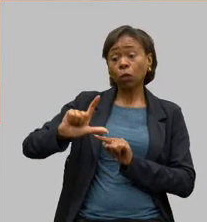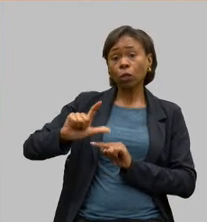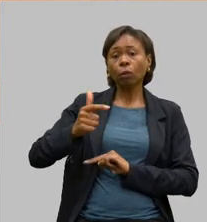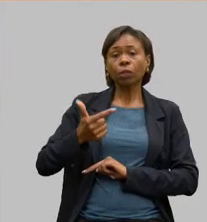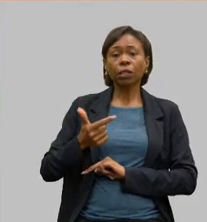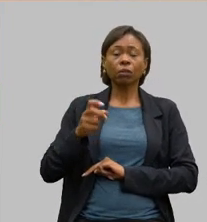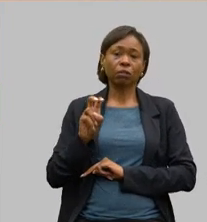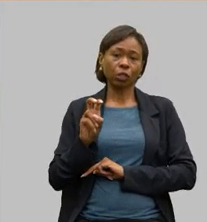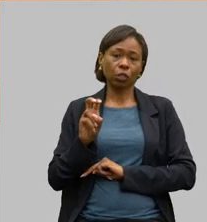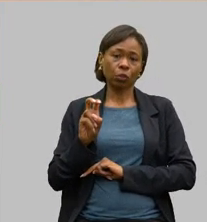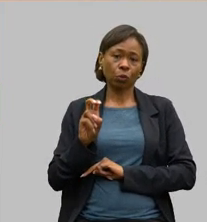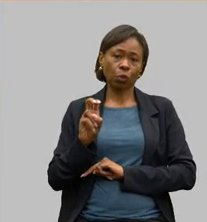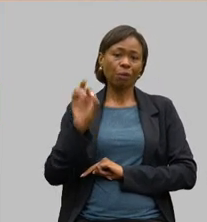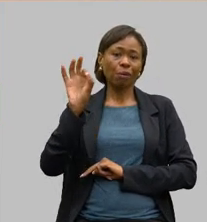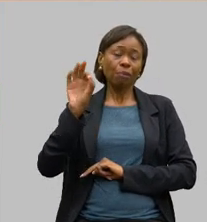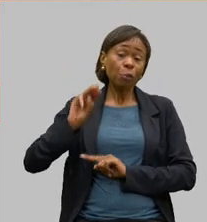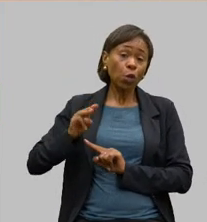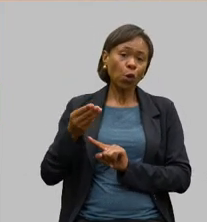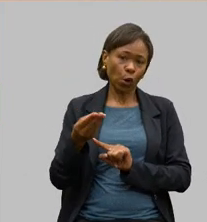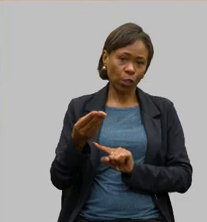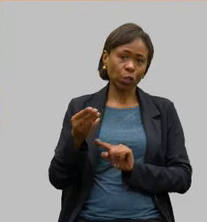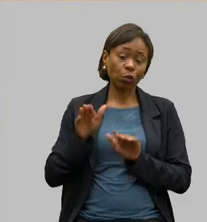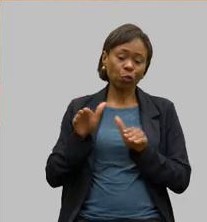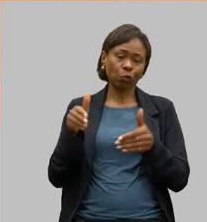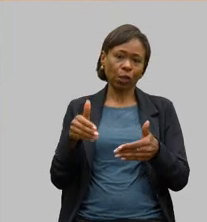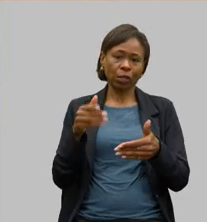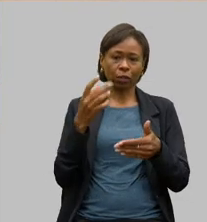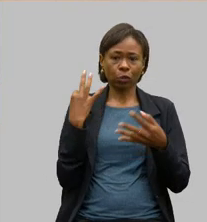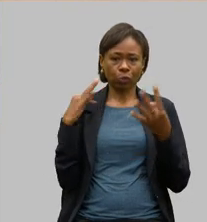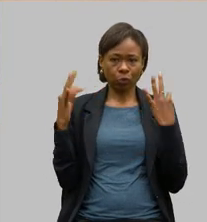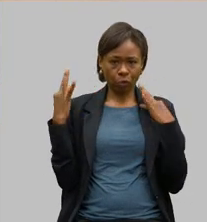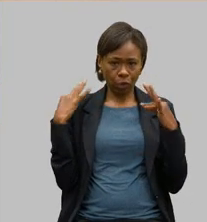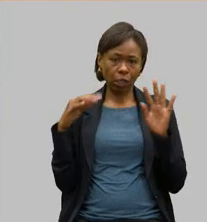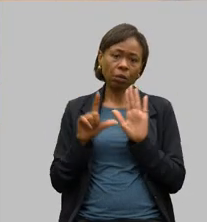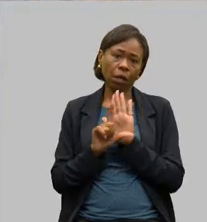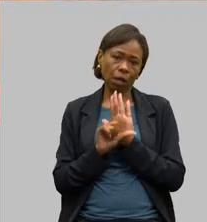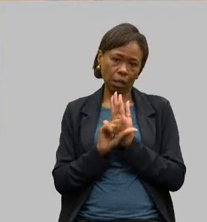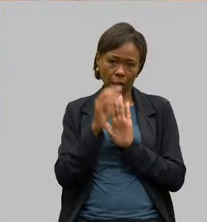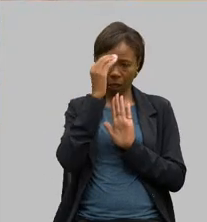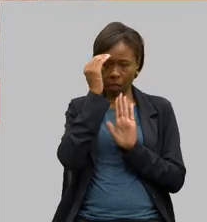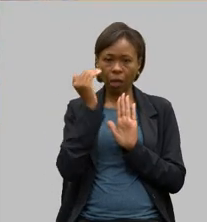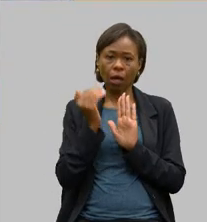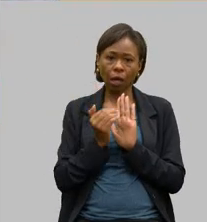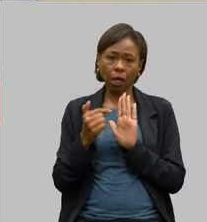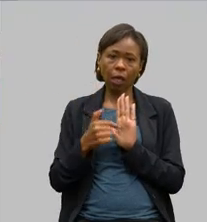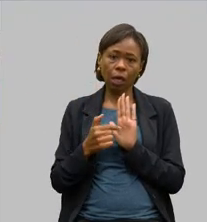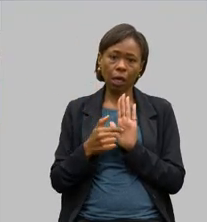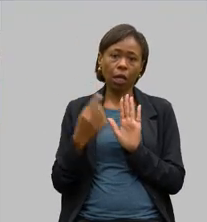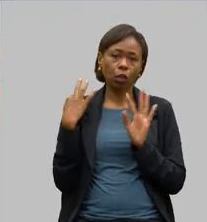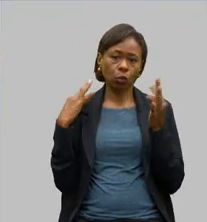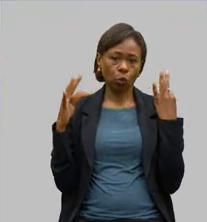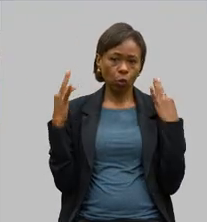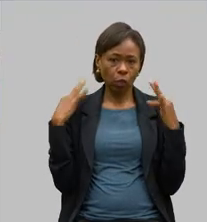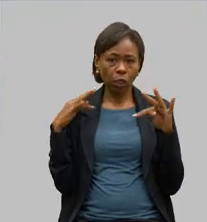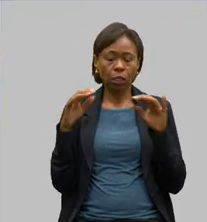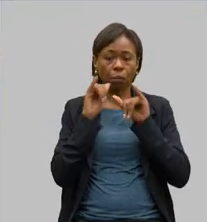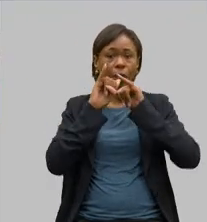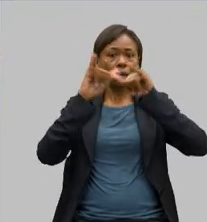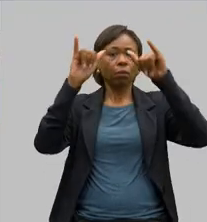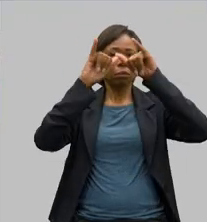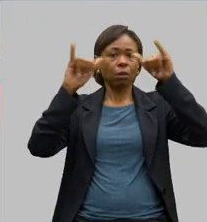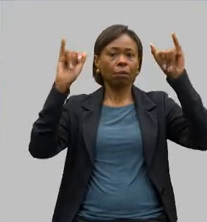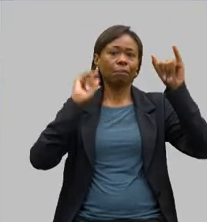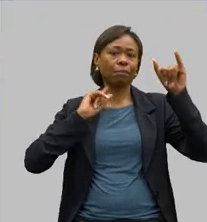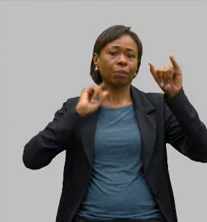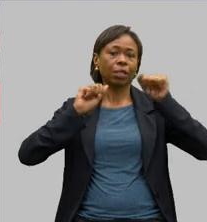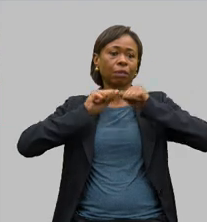turismo dentro daquela Perspectiva da lei que a comissão de turismo fez de poder eh publicizar Minas para fora Então essas